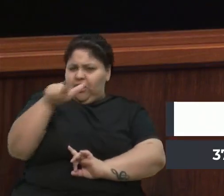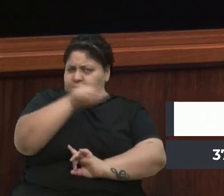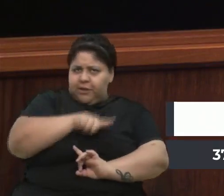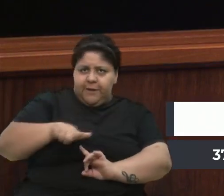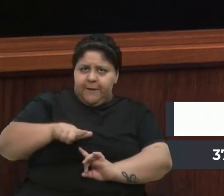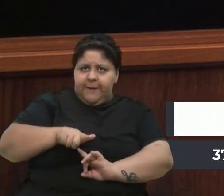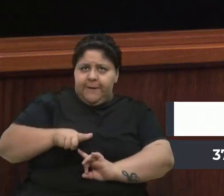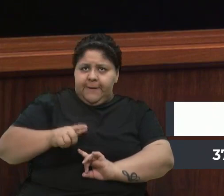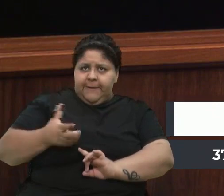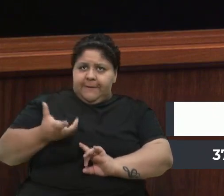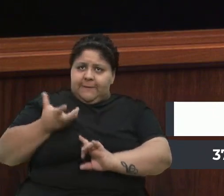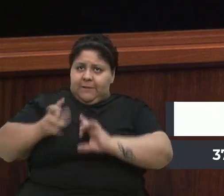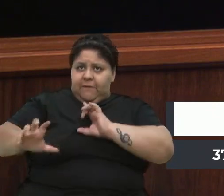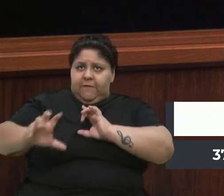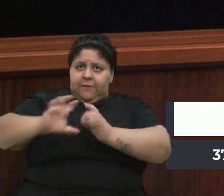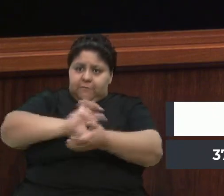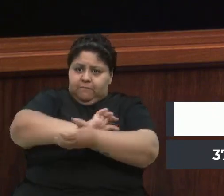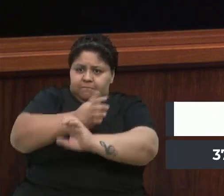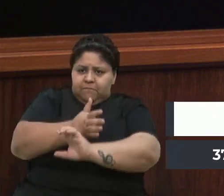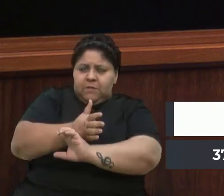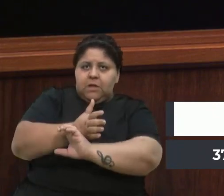ao racismo, a política